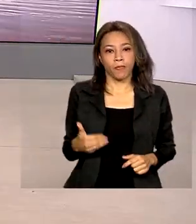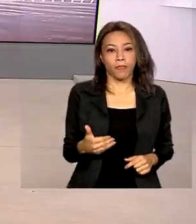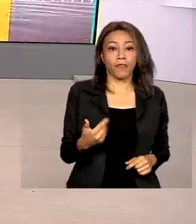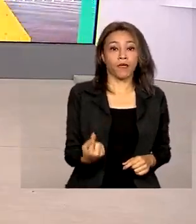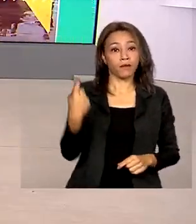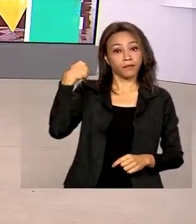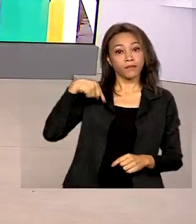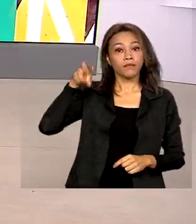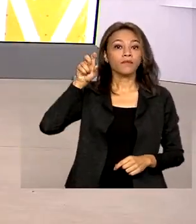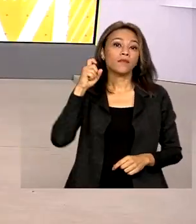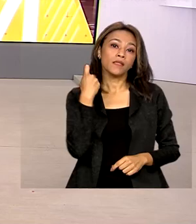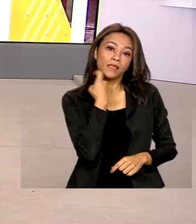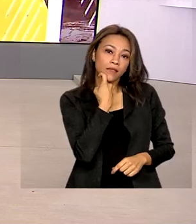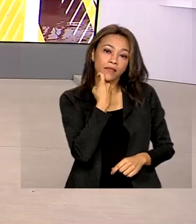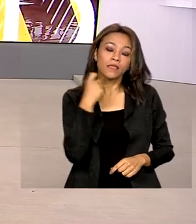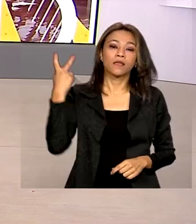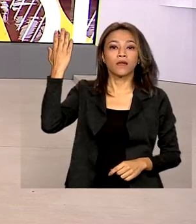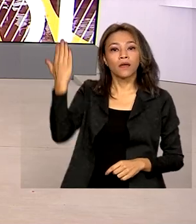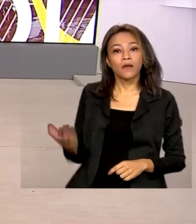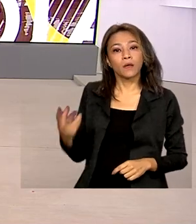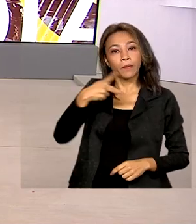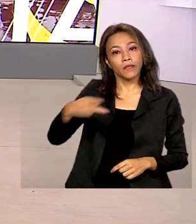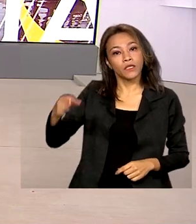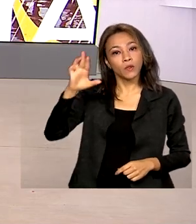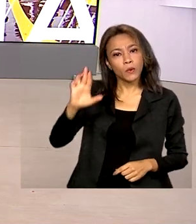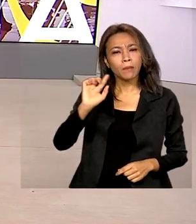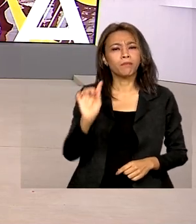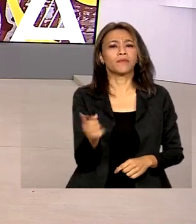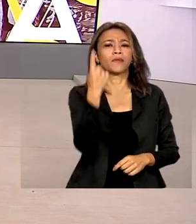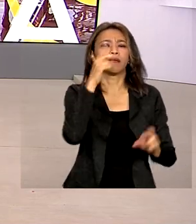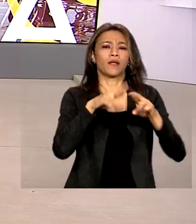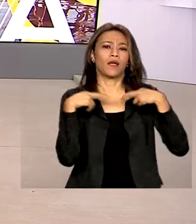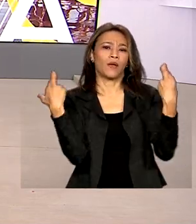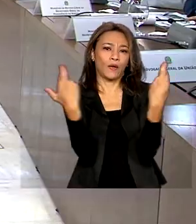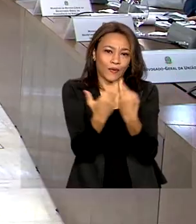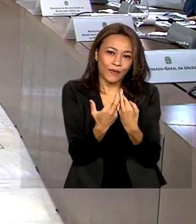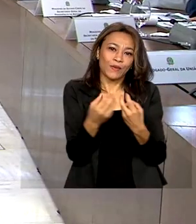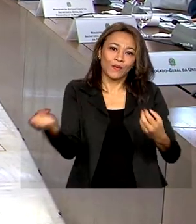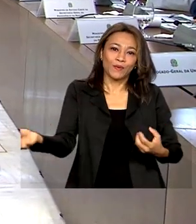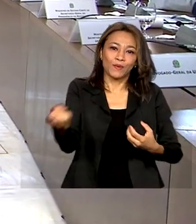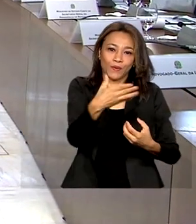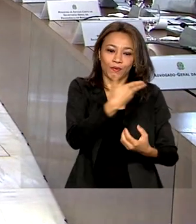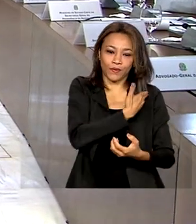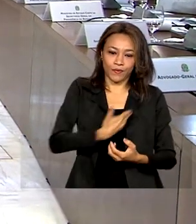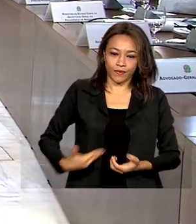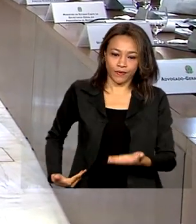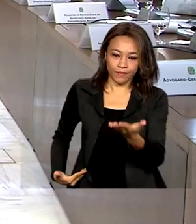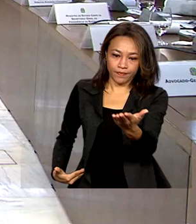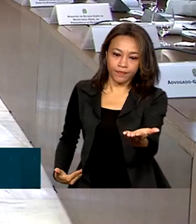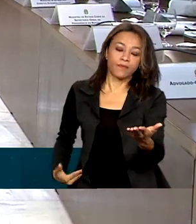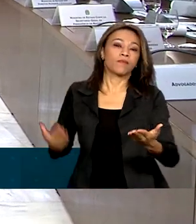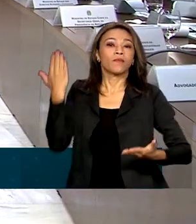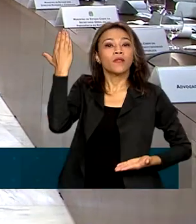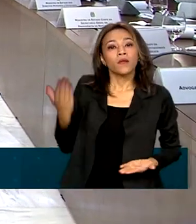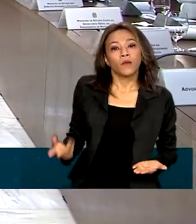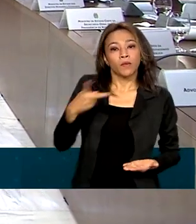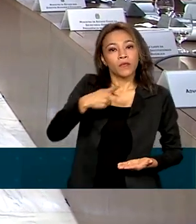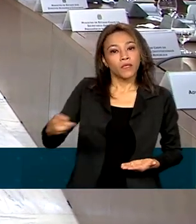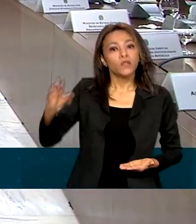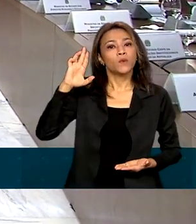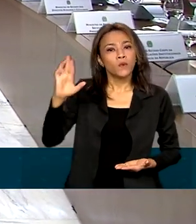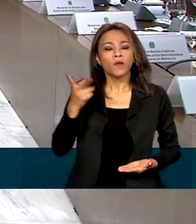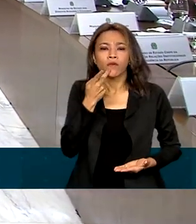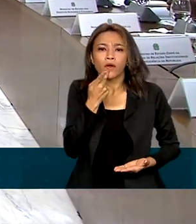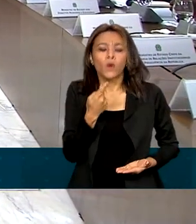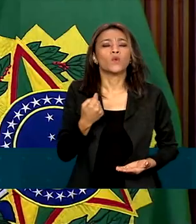o presidente Lula coordenou a primeira reunião ministerial do novo governo. O presidente Lula começou reafirmando